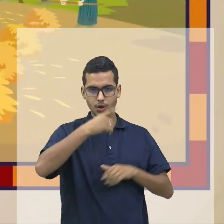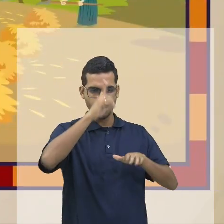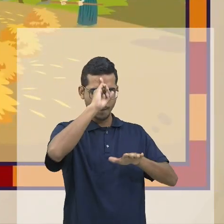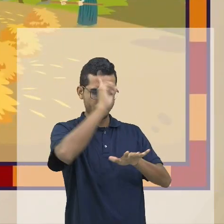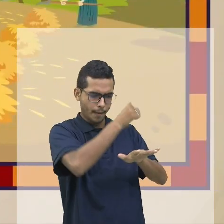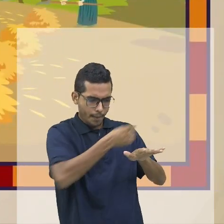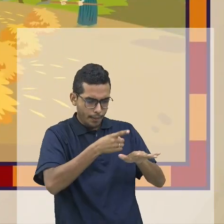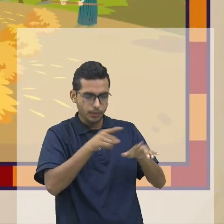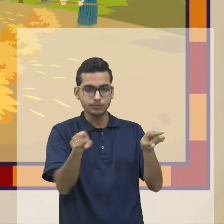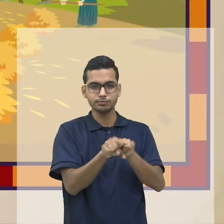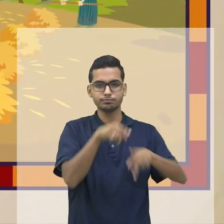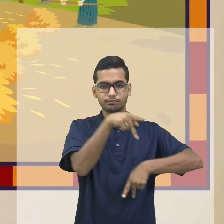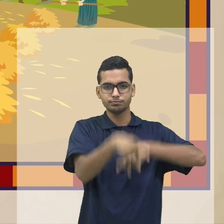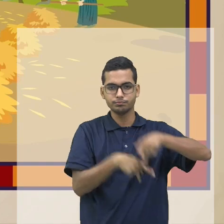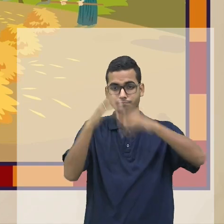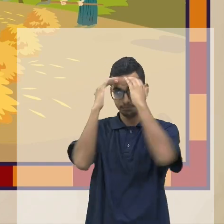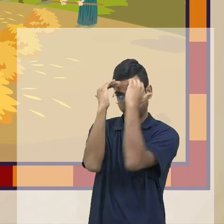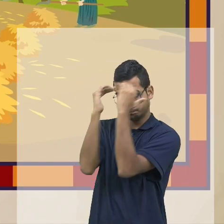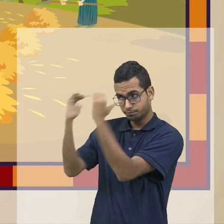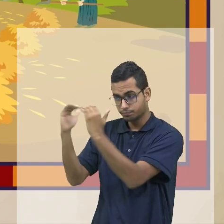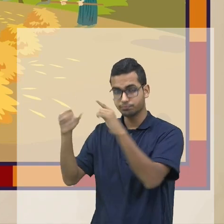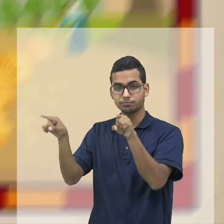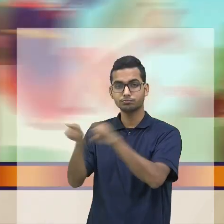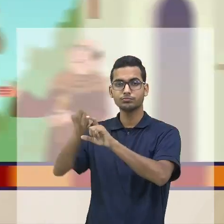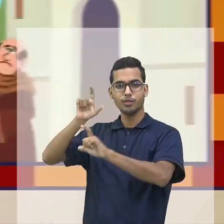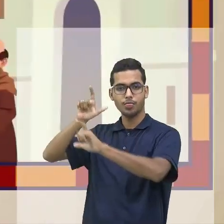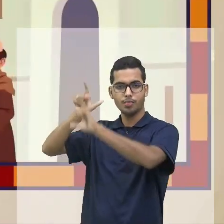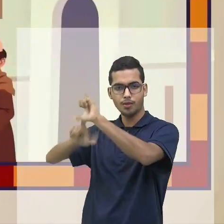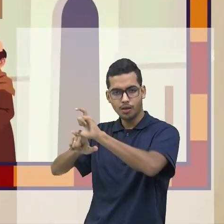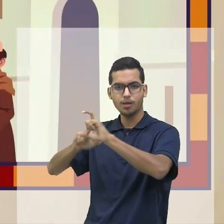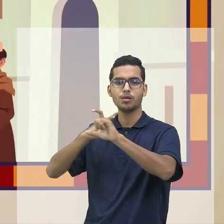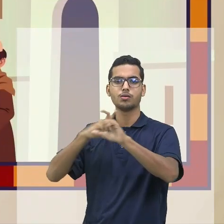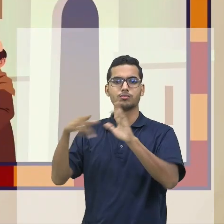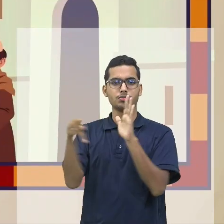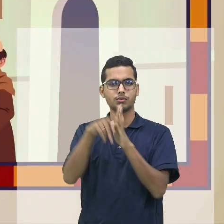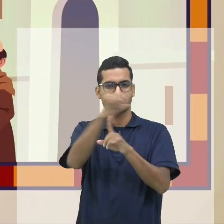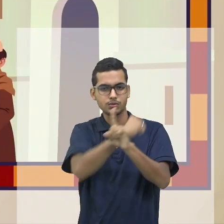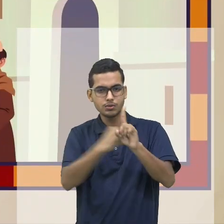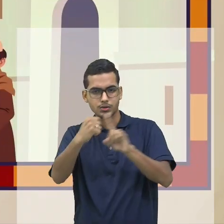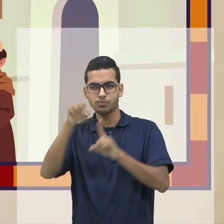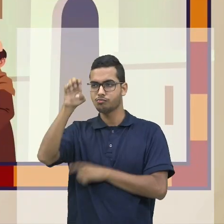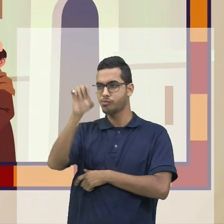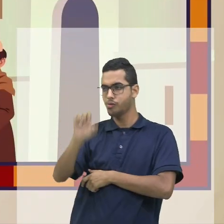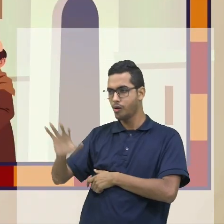sistema feudal se estabeleceu, moldando a sociedade europeia por séculos.